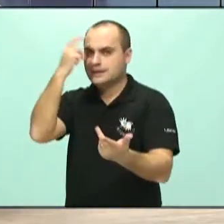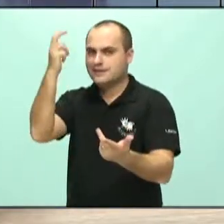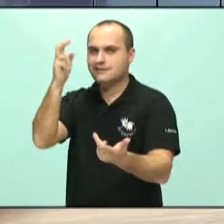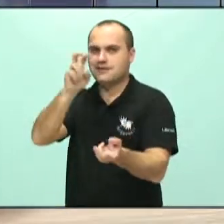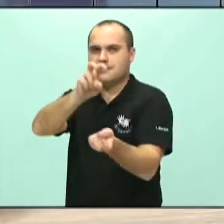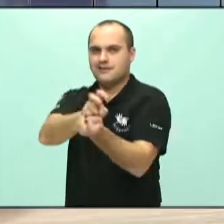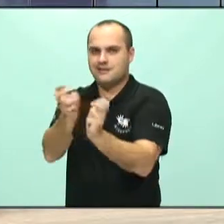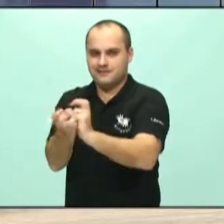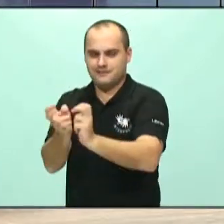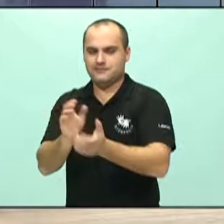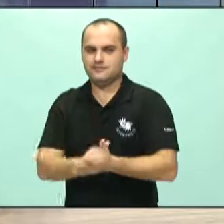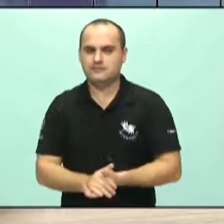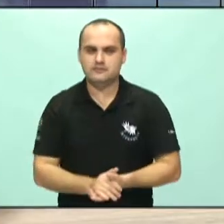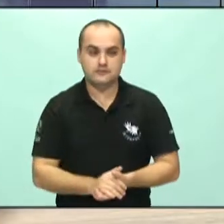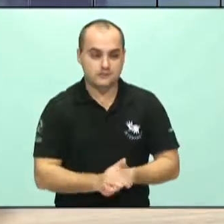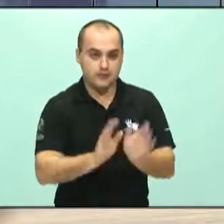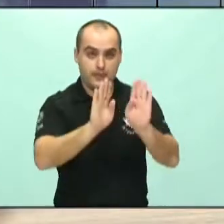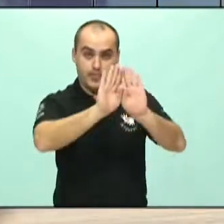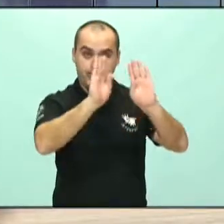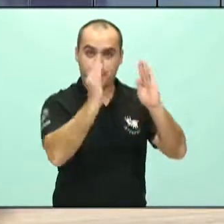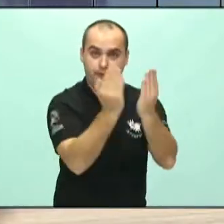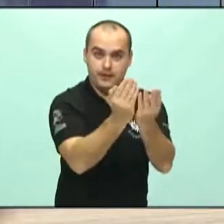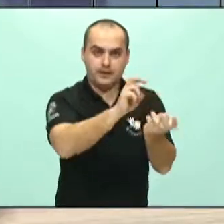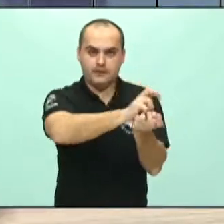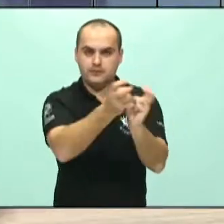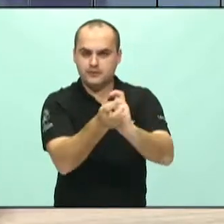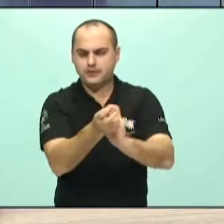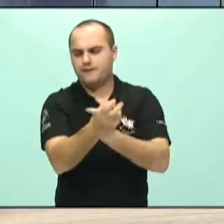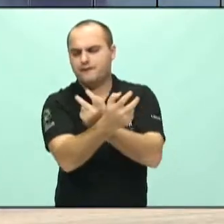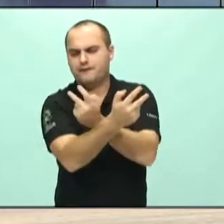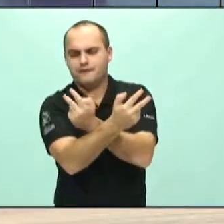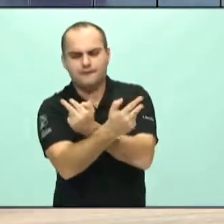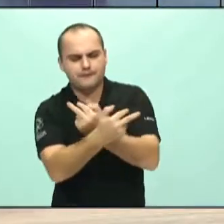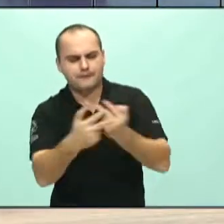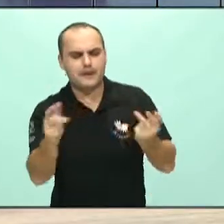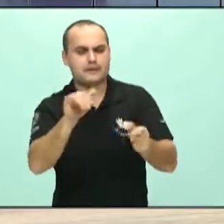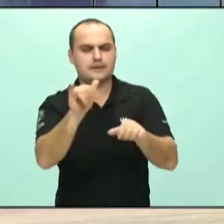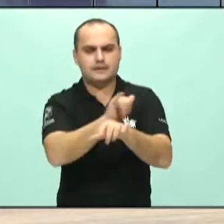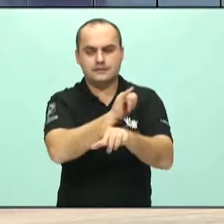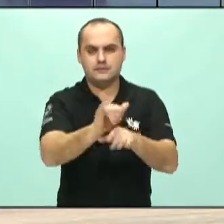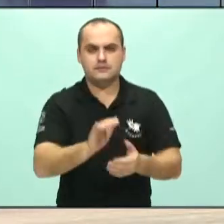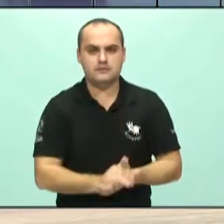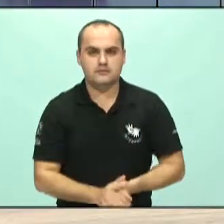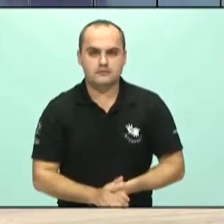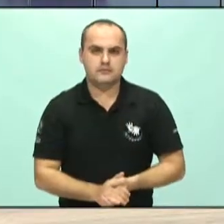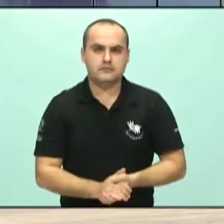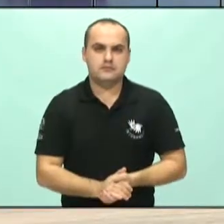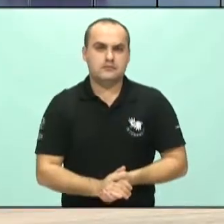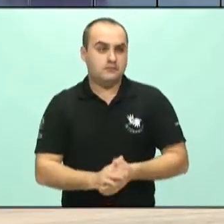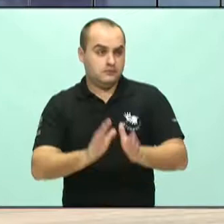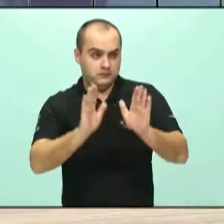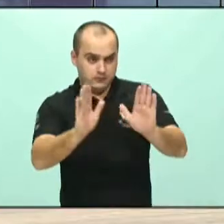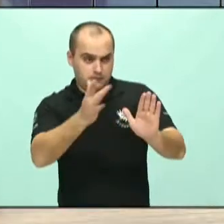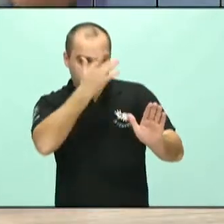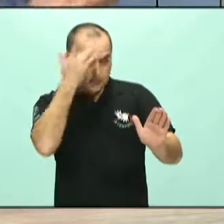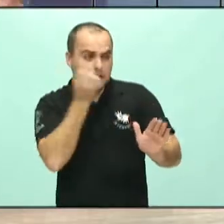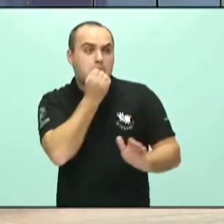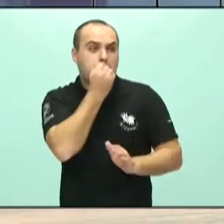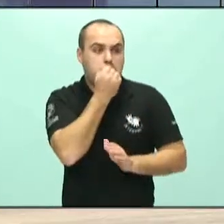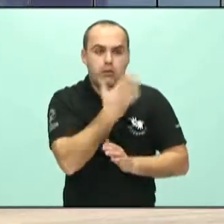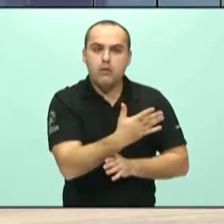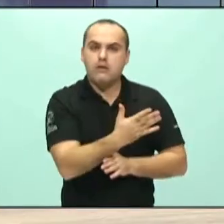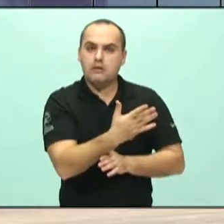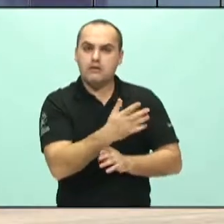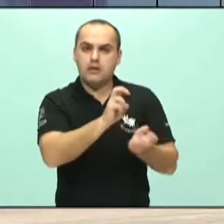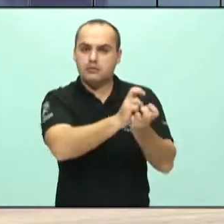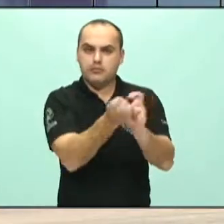a roda de capoeira se trabalha várias inteligências. Então, para você ser bom de capoeira, não precisa você ser um bom atleta. Mas você pode ser um bom compositor,